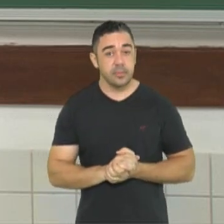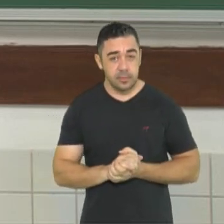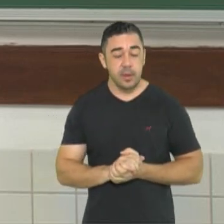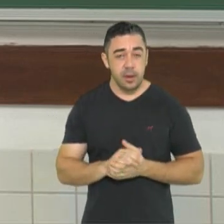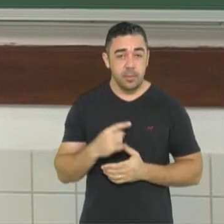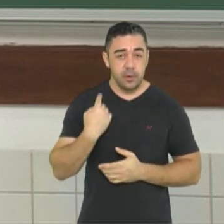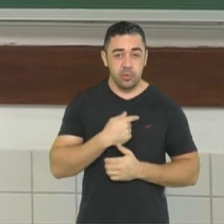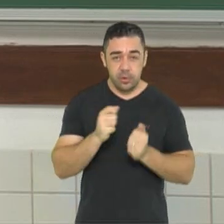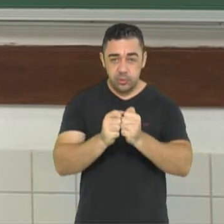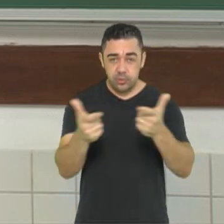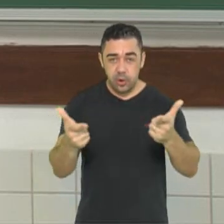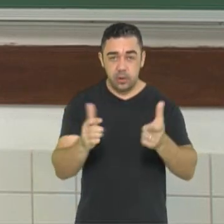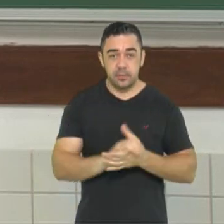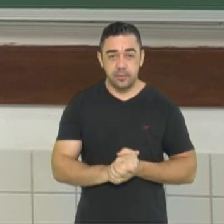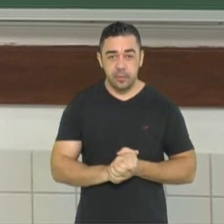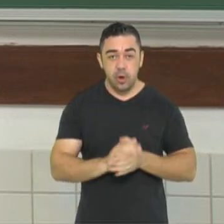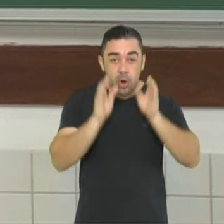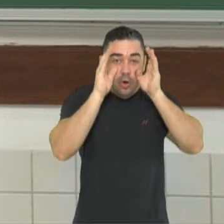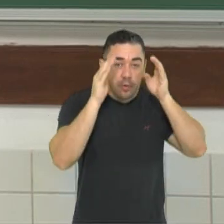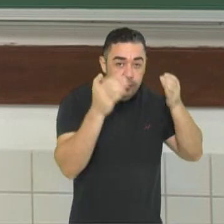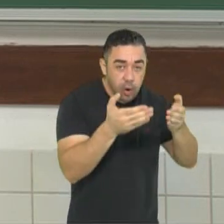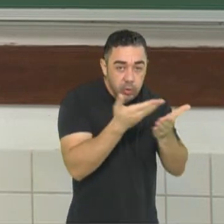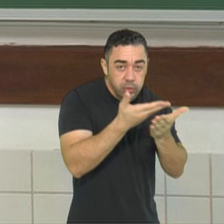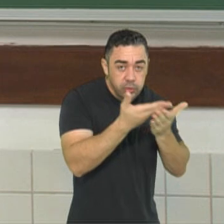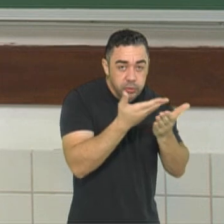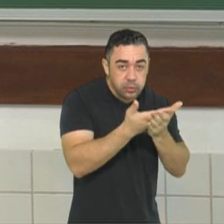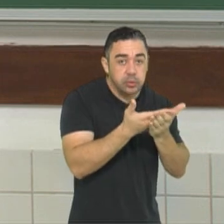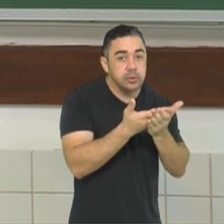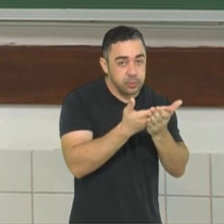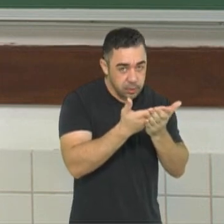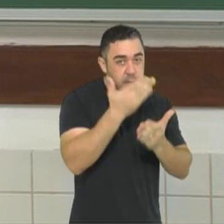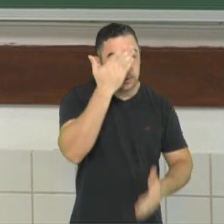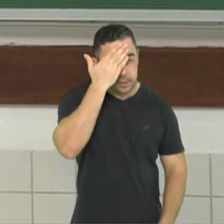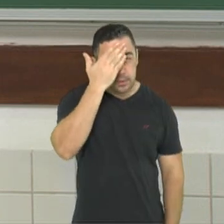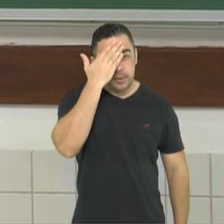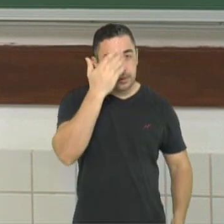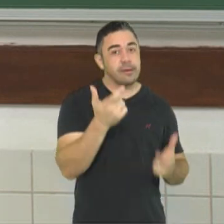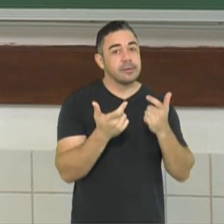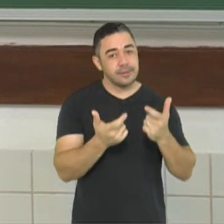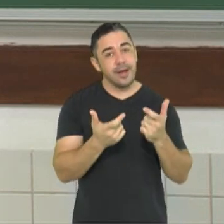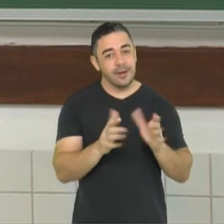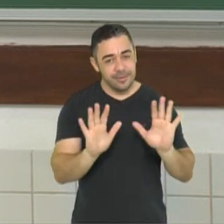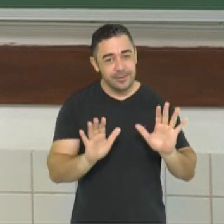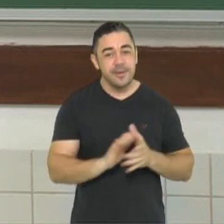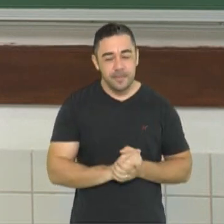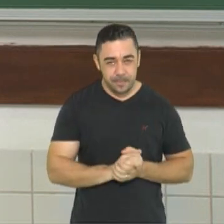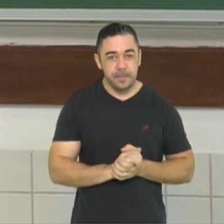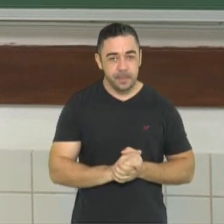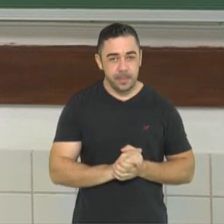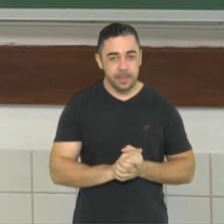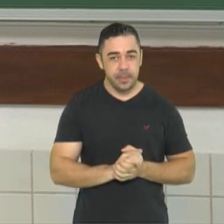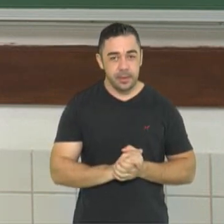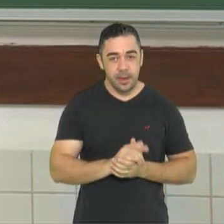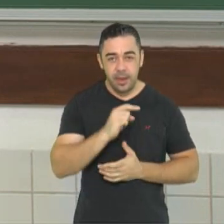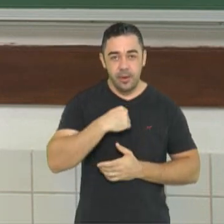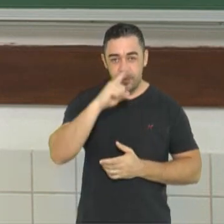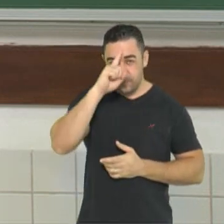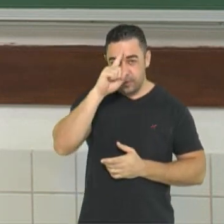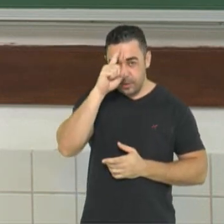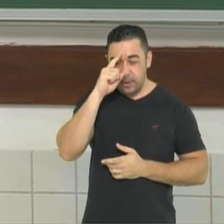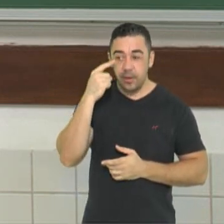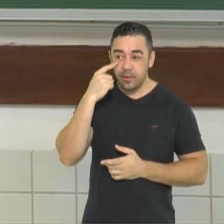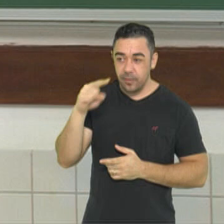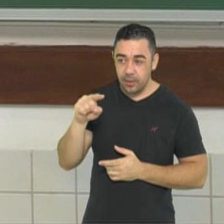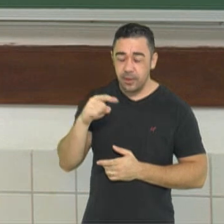pra dar sorte pra gente aí nesse finalzinho. Foco nos estudos. Eu sei, é clichêzão. Eu achava que eu tinha inventado, né?